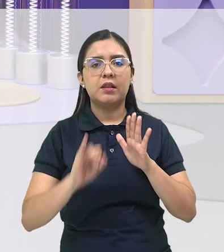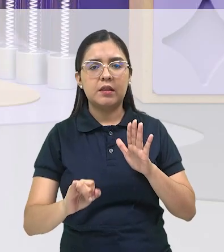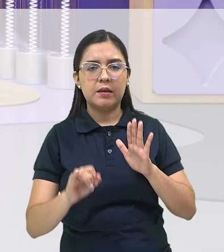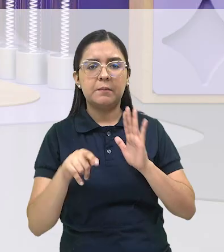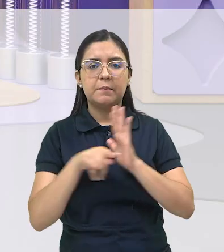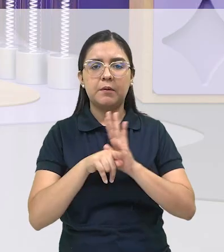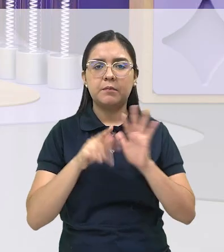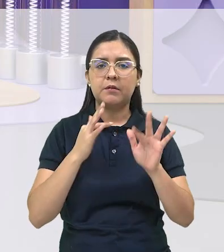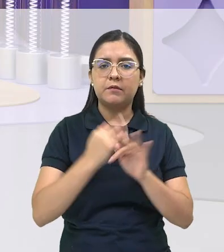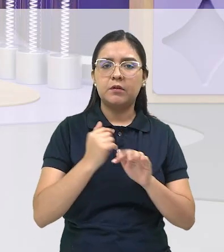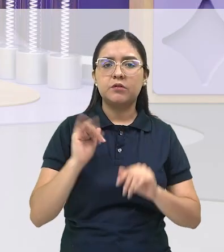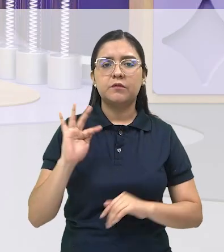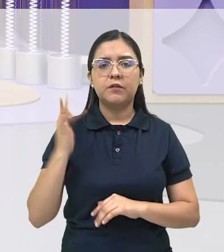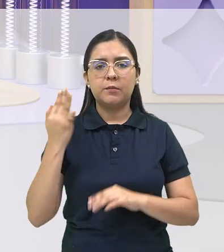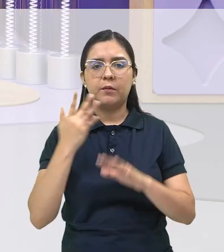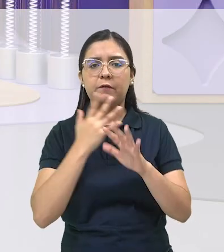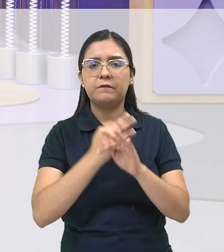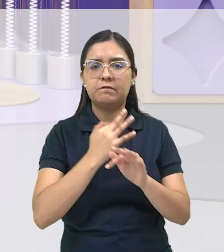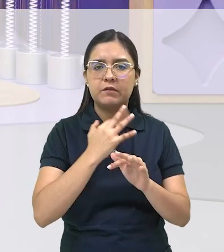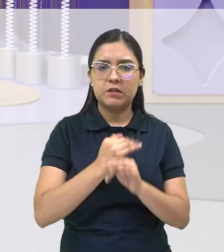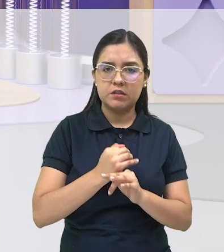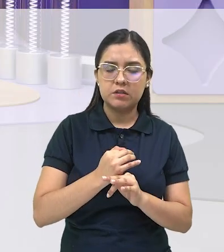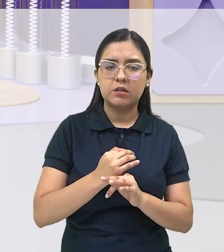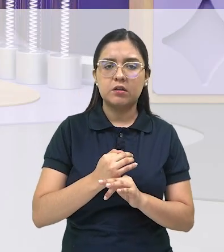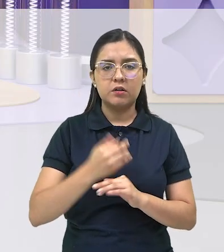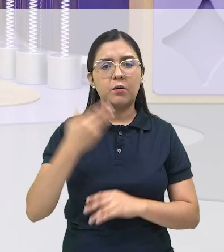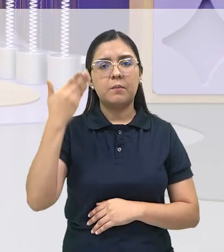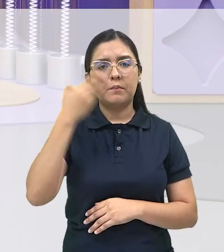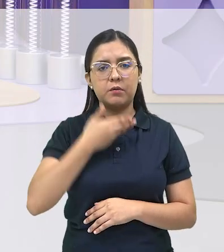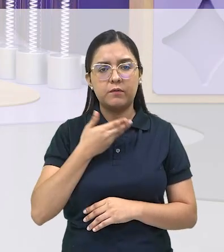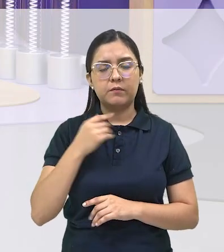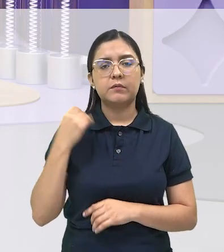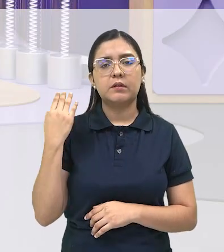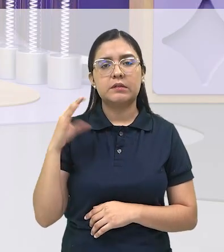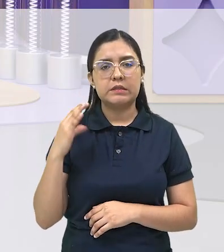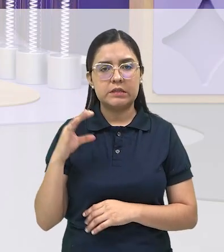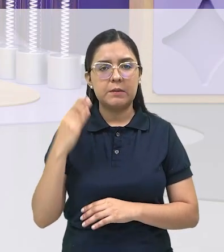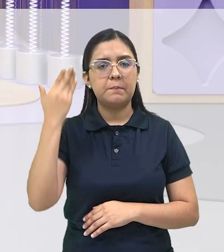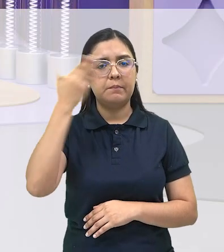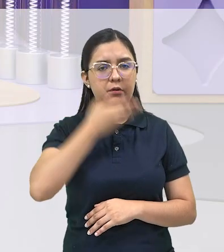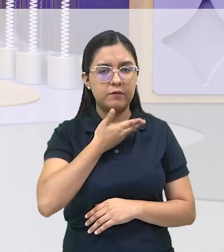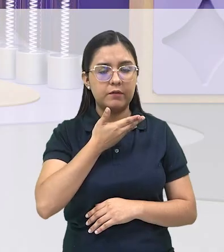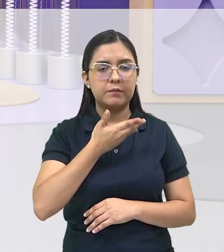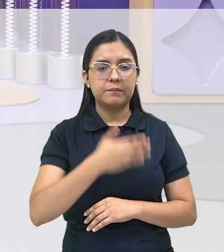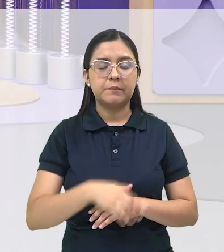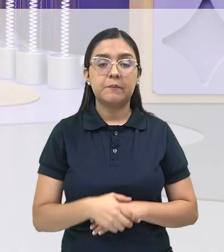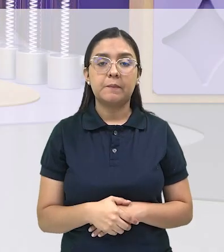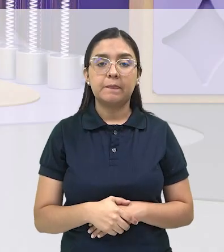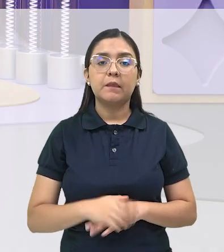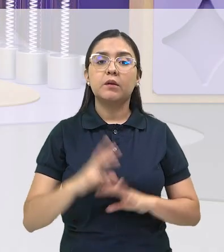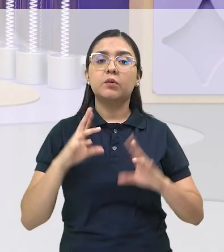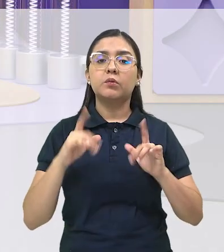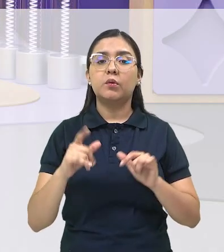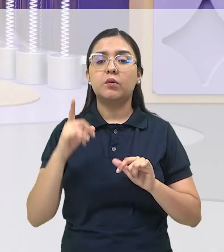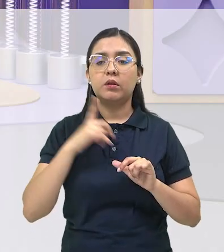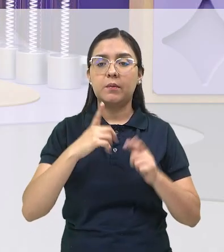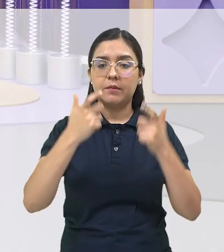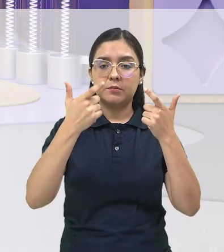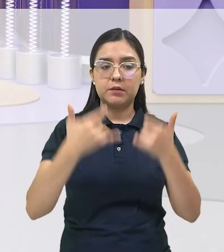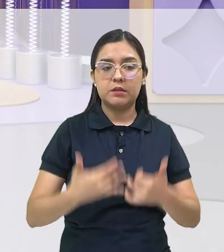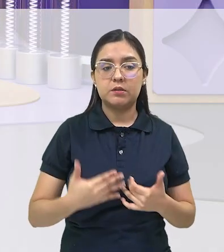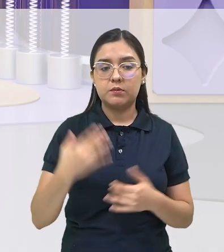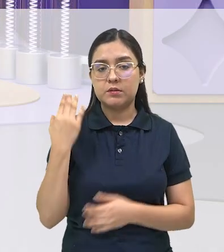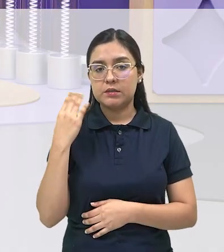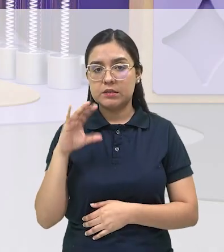na física, dos fenômenos físicos que são comprovados pelas ciências. Tudo tem uma explicação